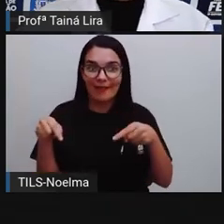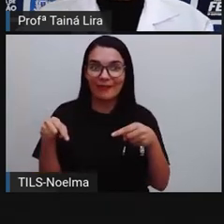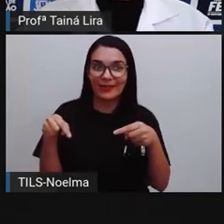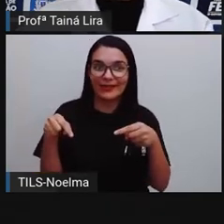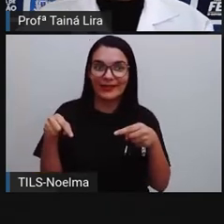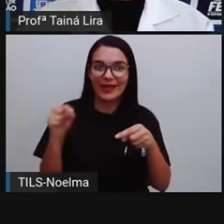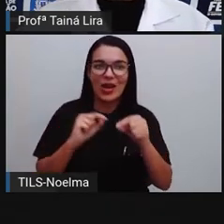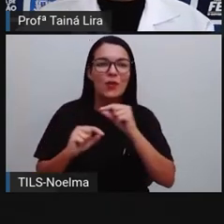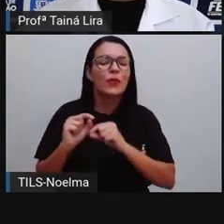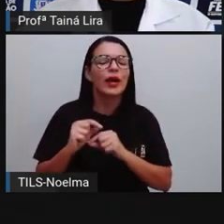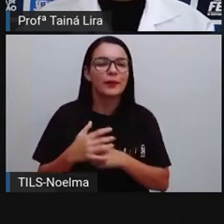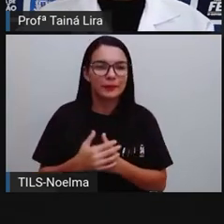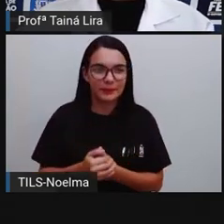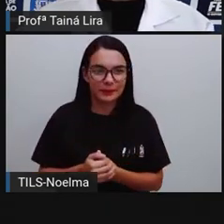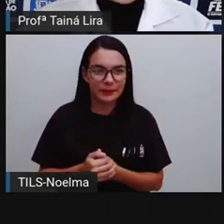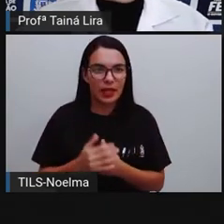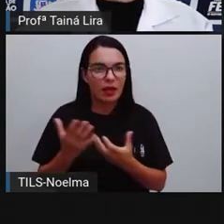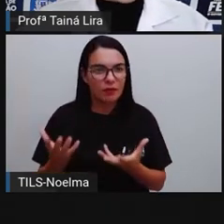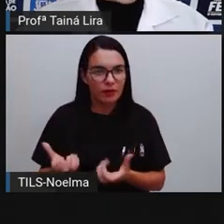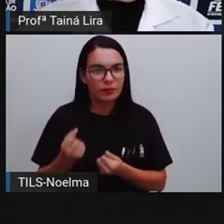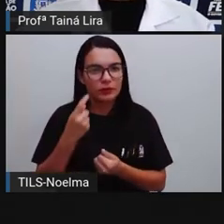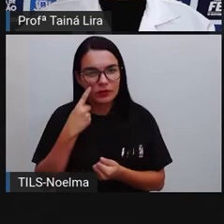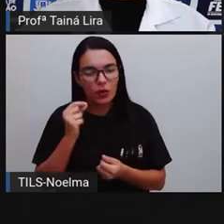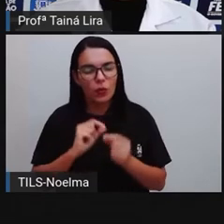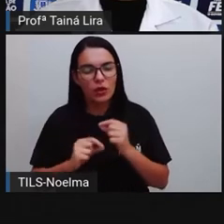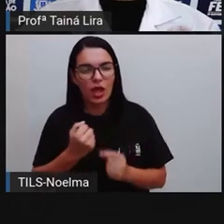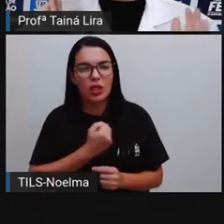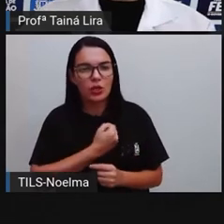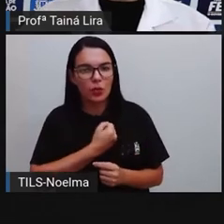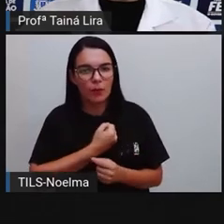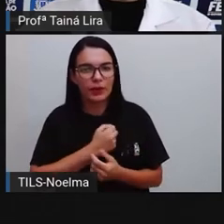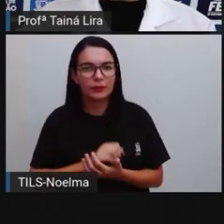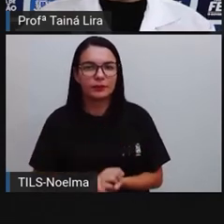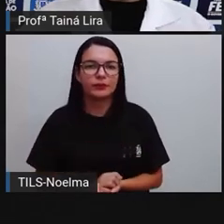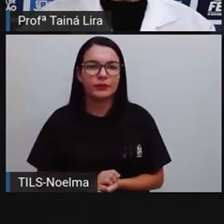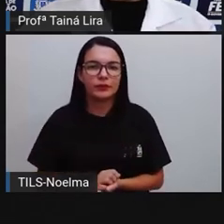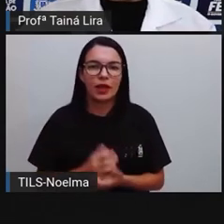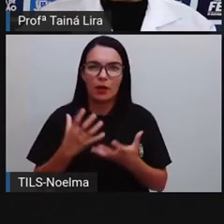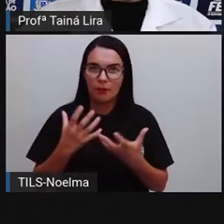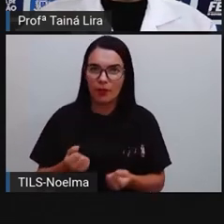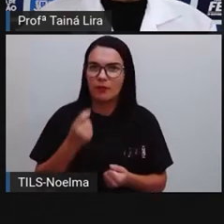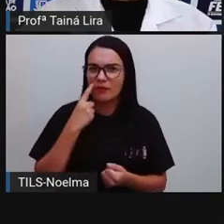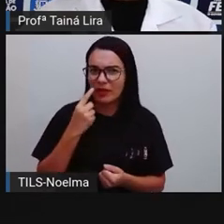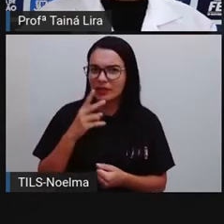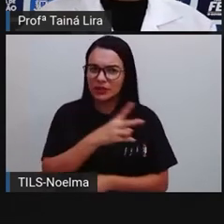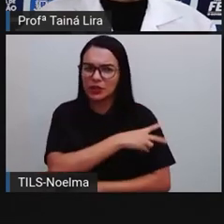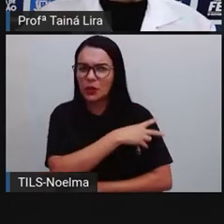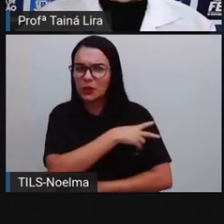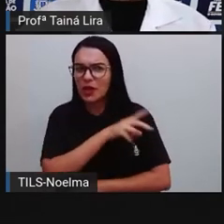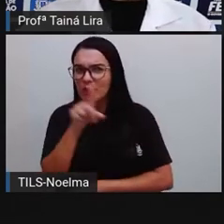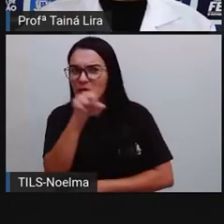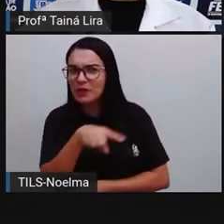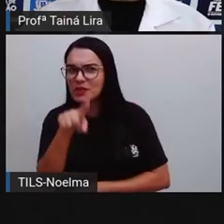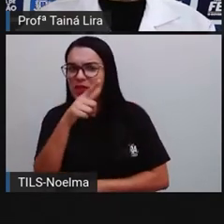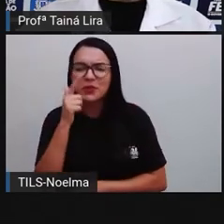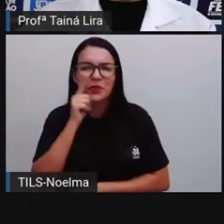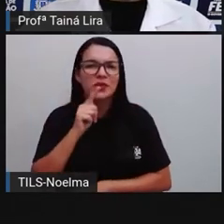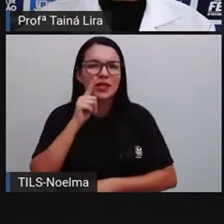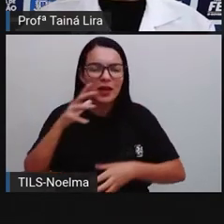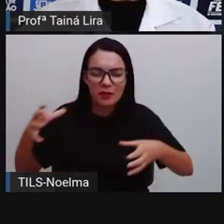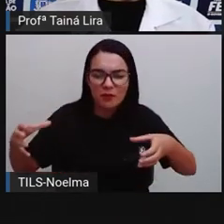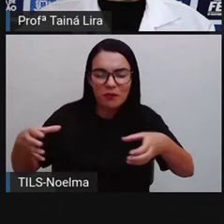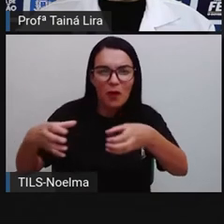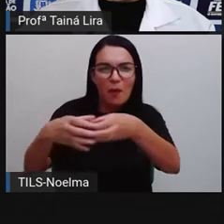desafio é esse pro formar número será que o segundo ano consegue ajudar pro a formar que